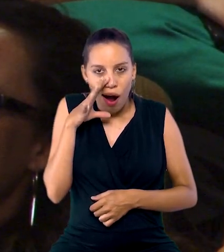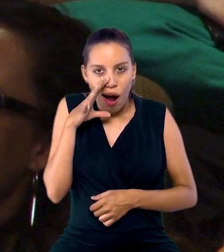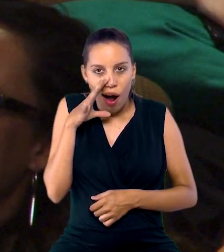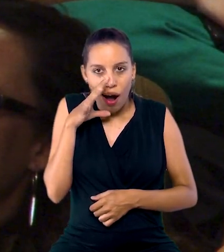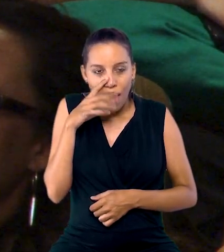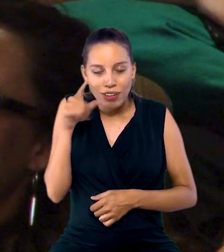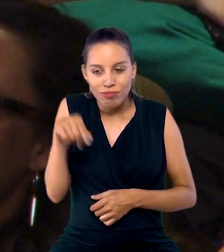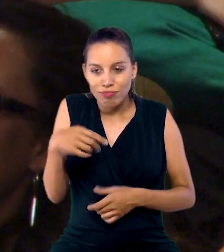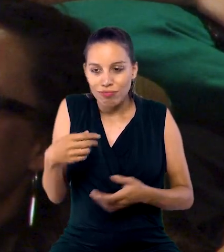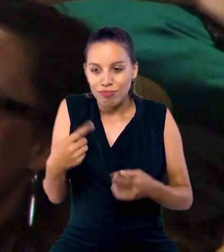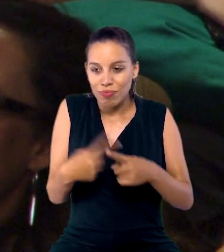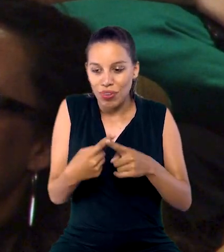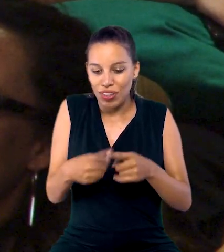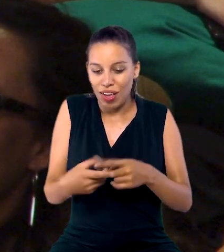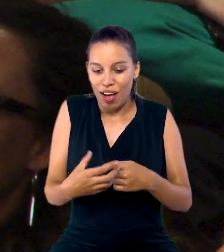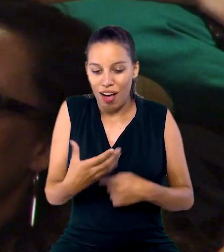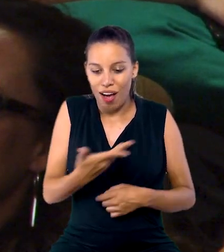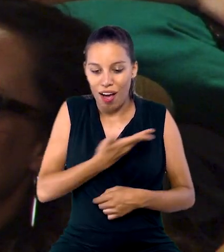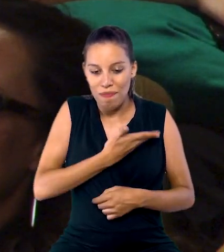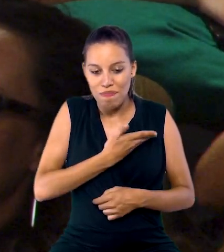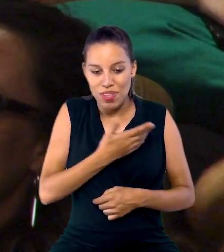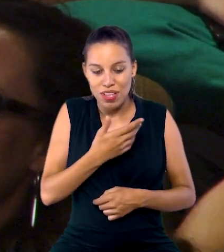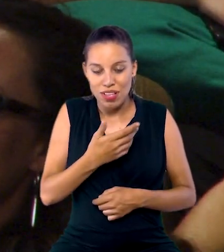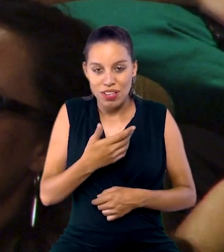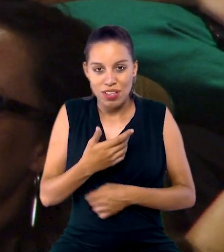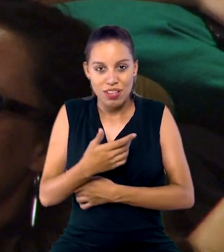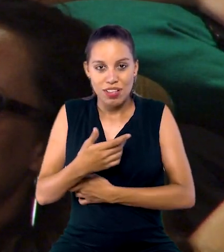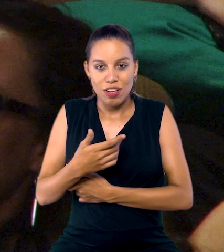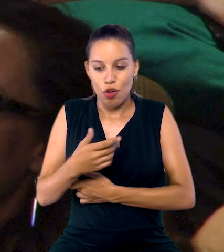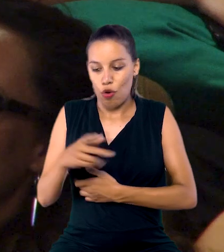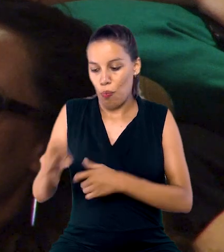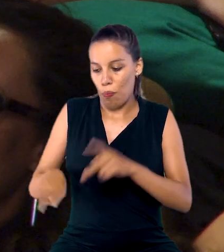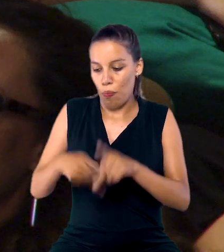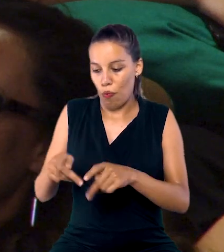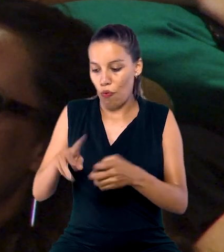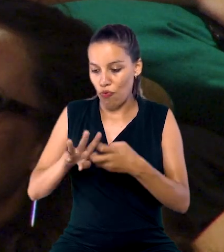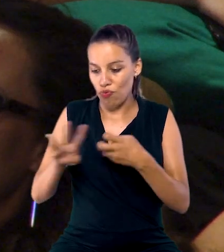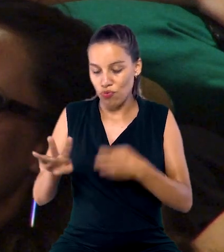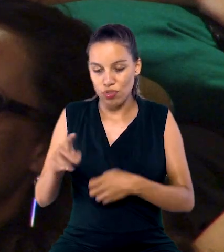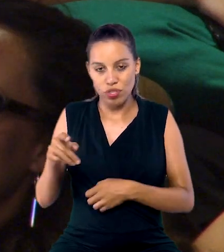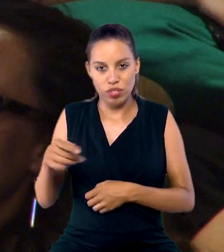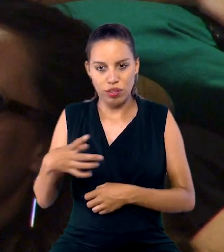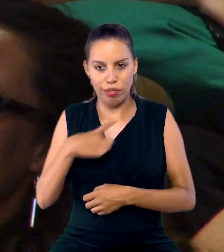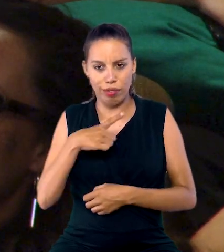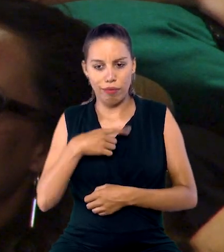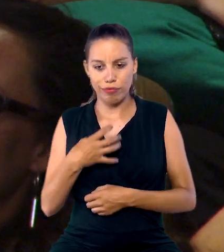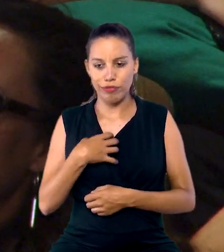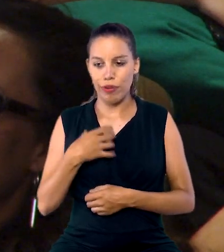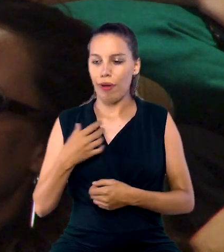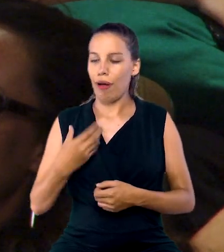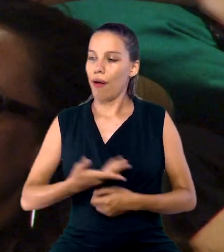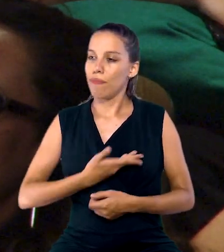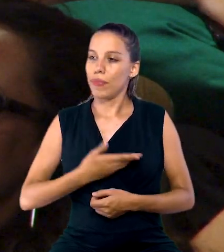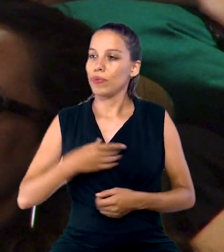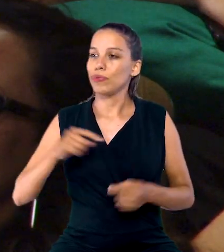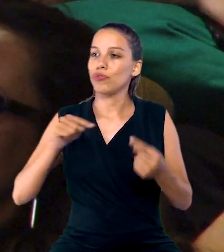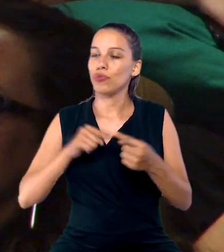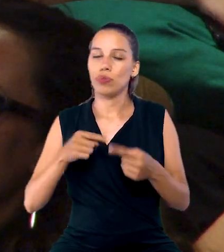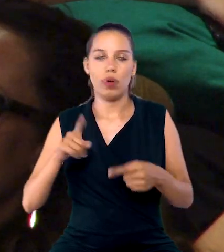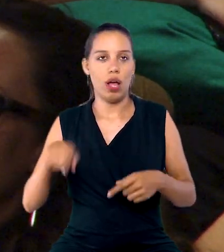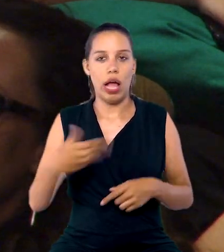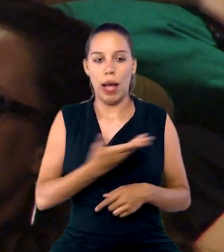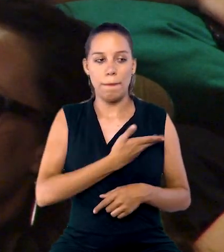tenho também para mim um sentido de amizade muito forte que eu recebi dos povos indígenas, de uma canção que tinha um significado assim